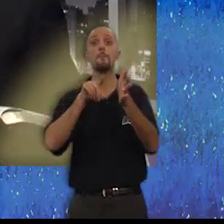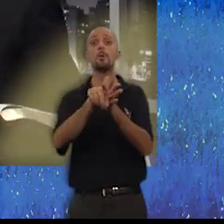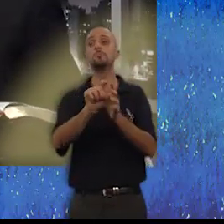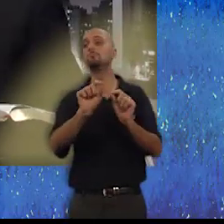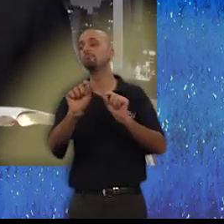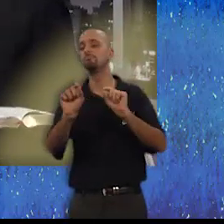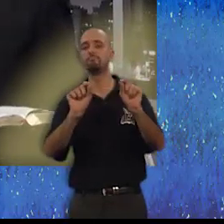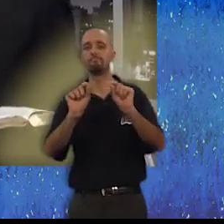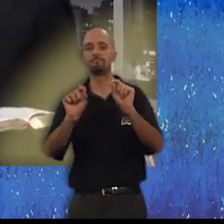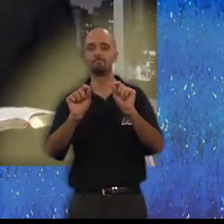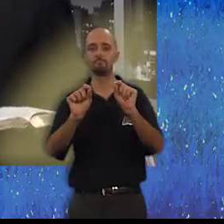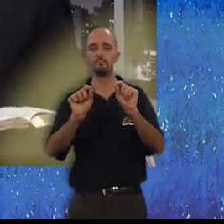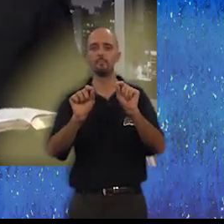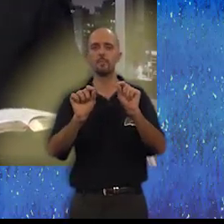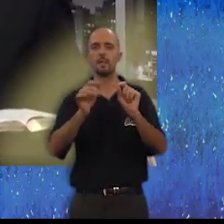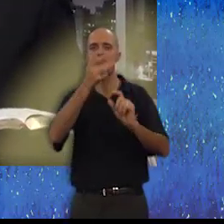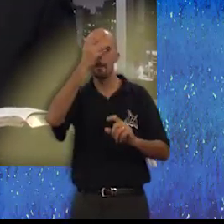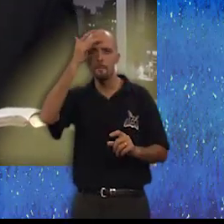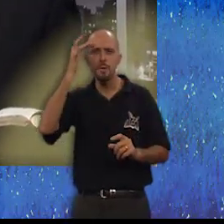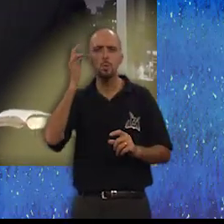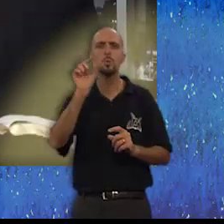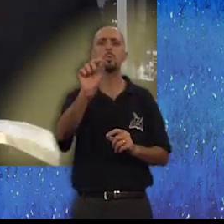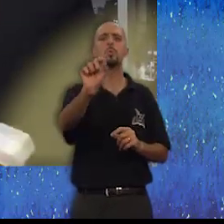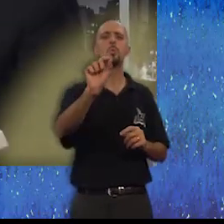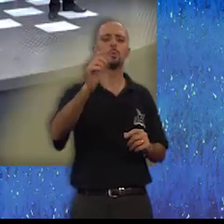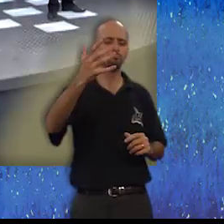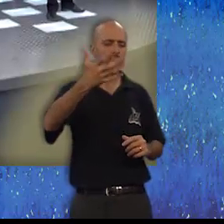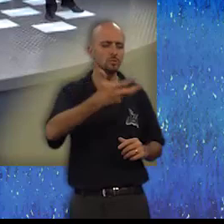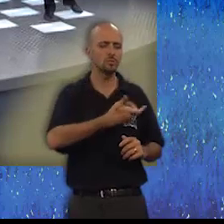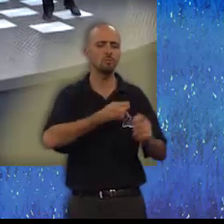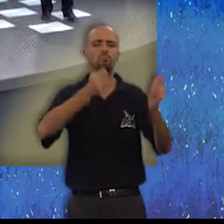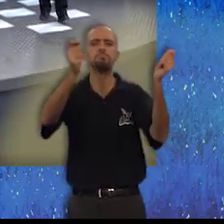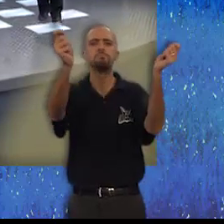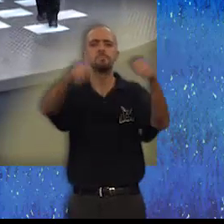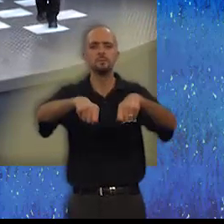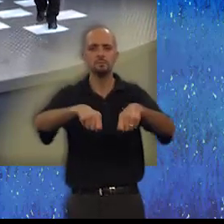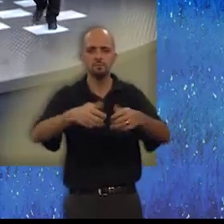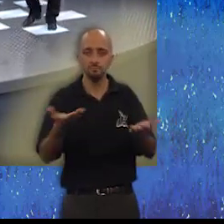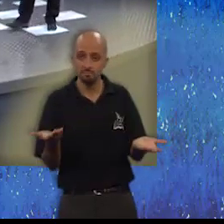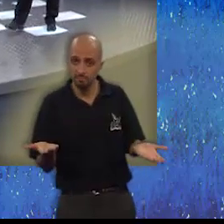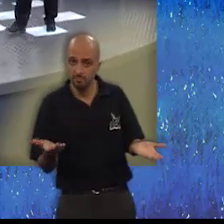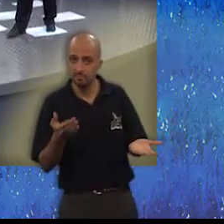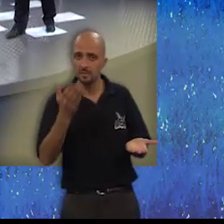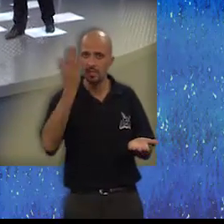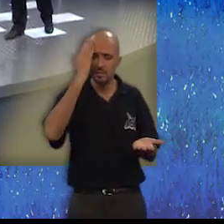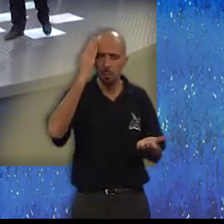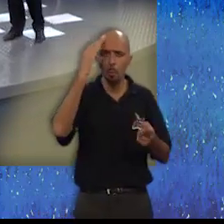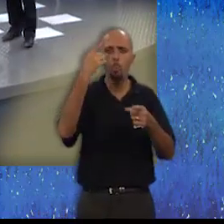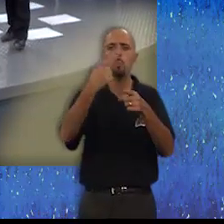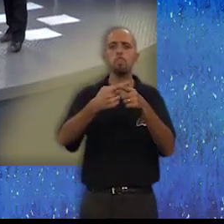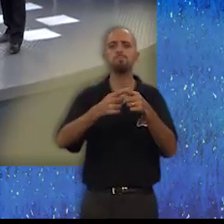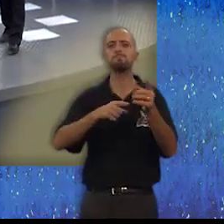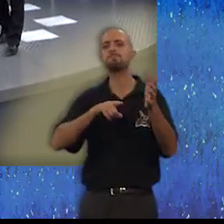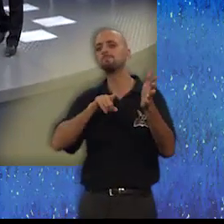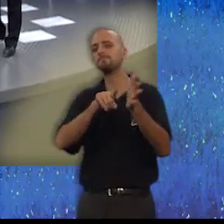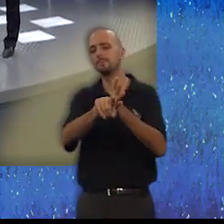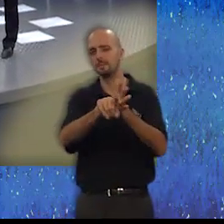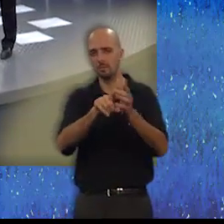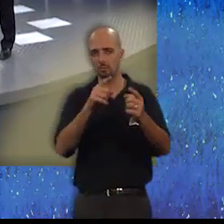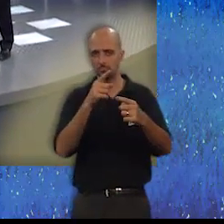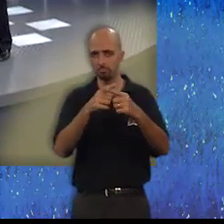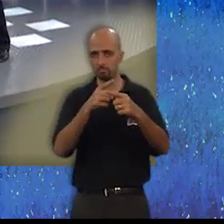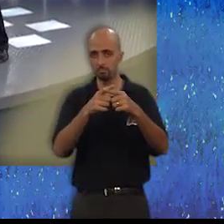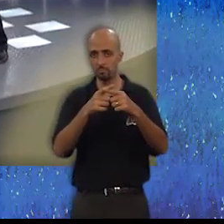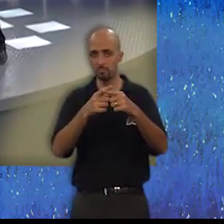é: quem poderá ser salvo? Sabe por que essa pergunta foi feita? Porque havia na mentalidade